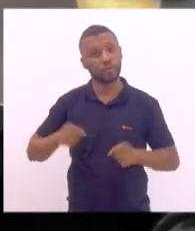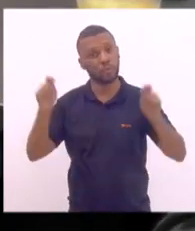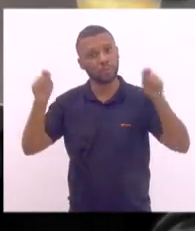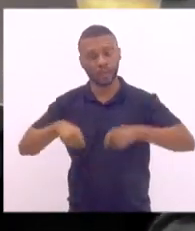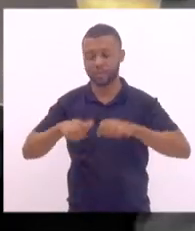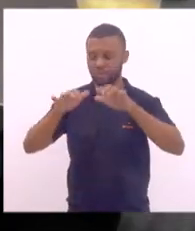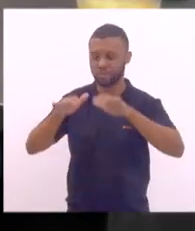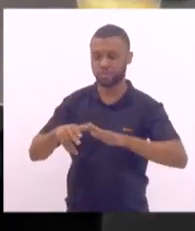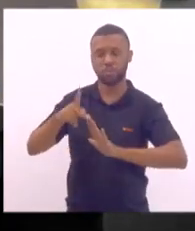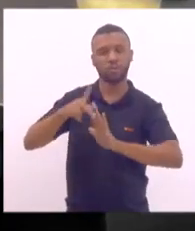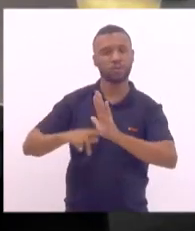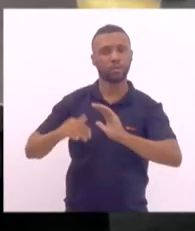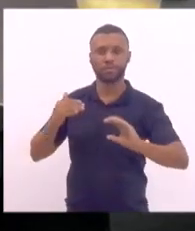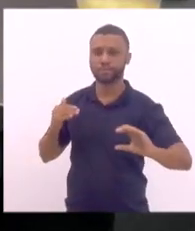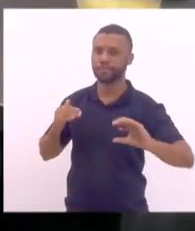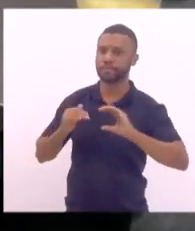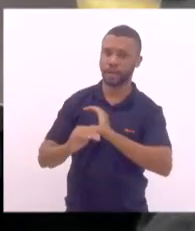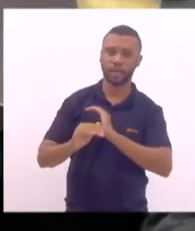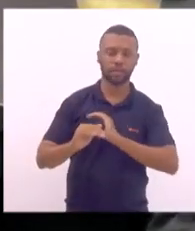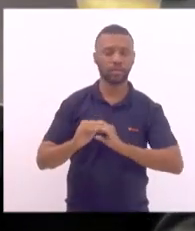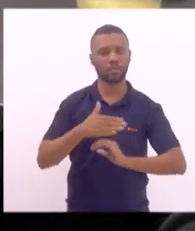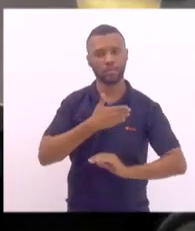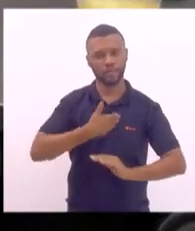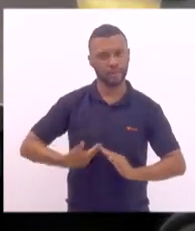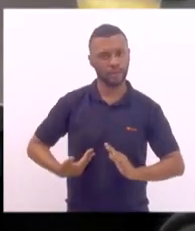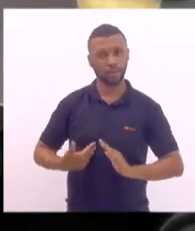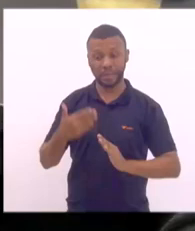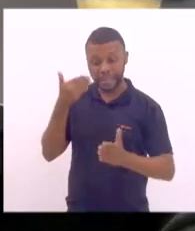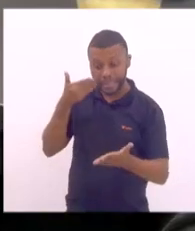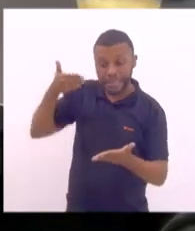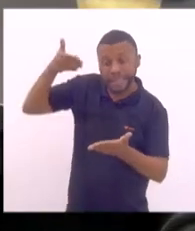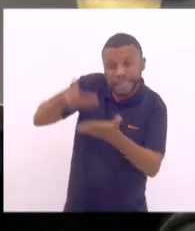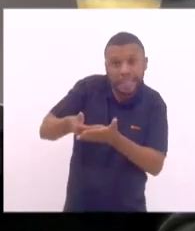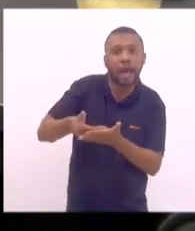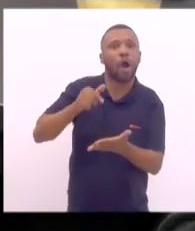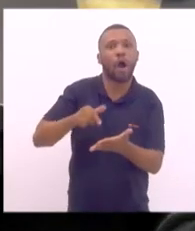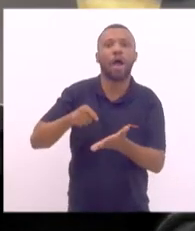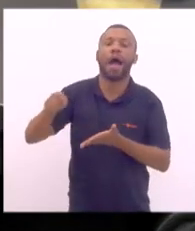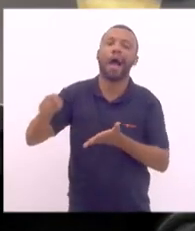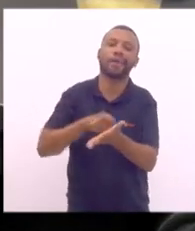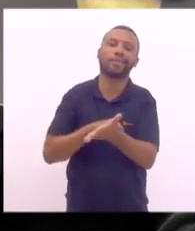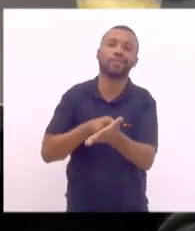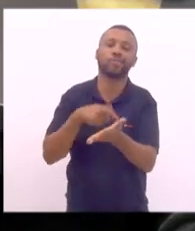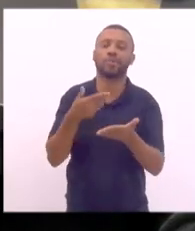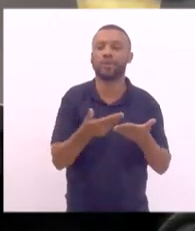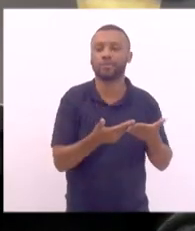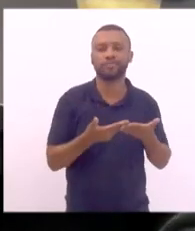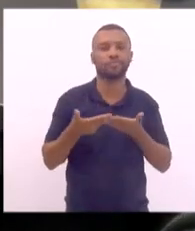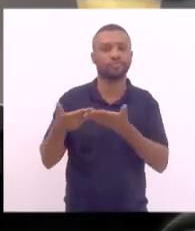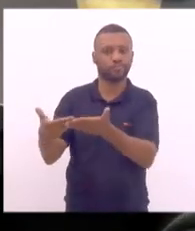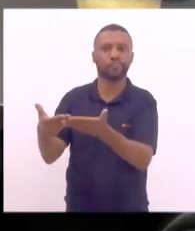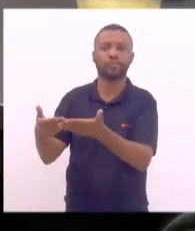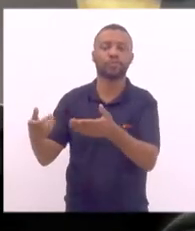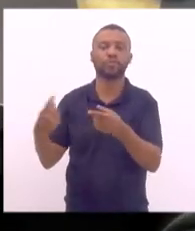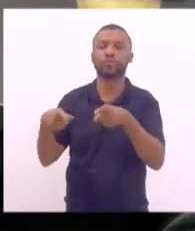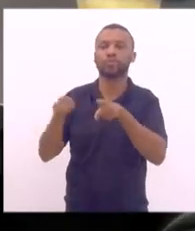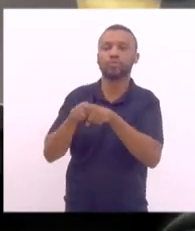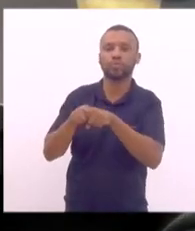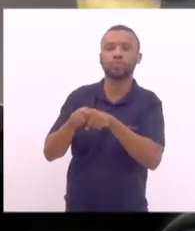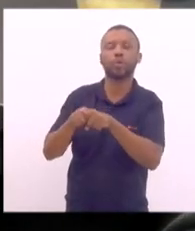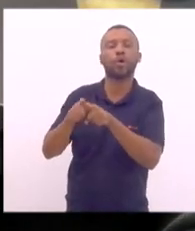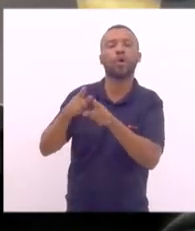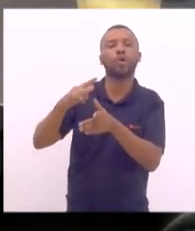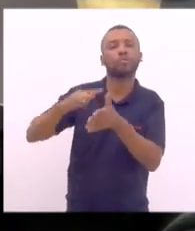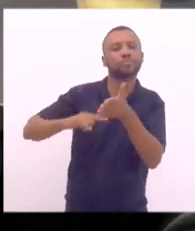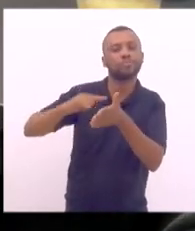esse projeto, o governador, em cima da hora, assinou e mandou junto com também com